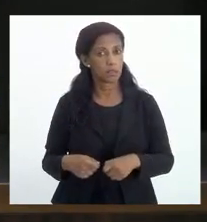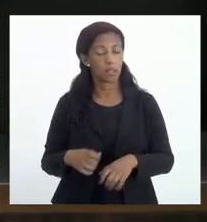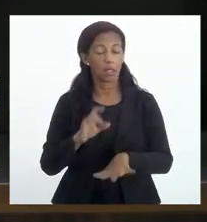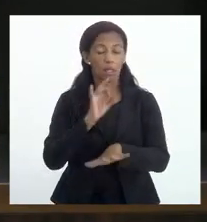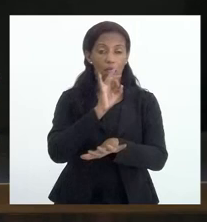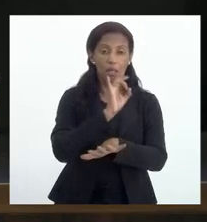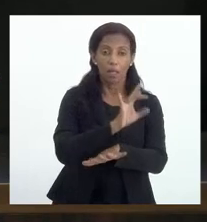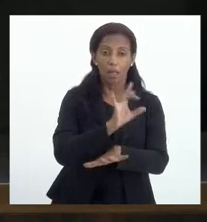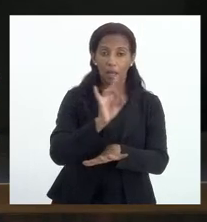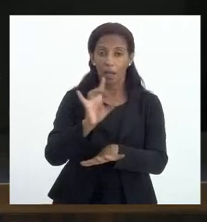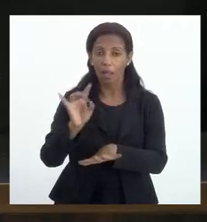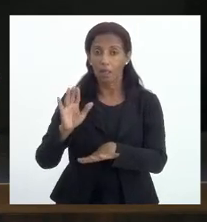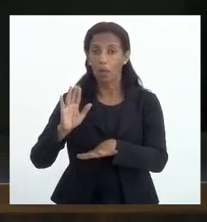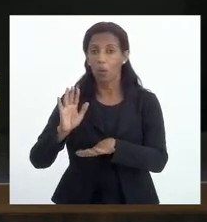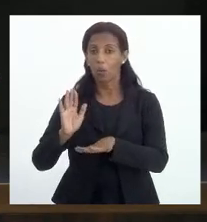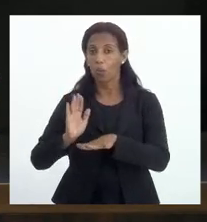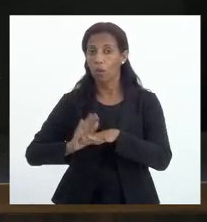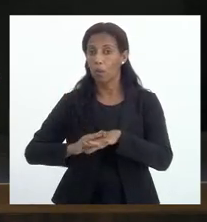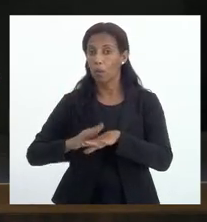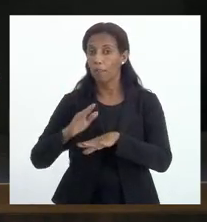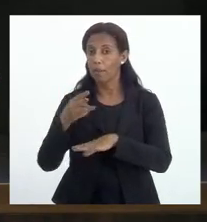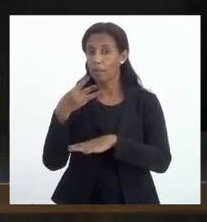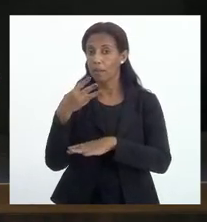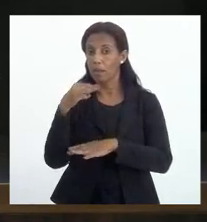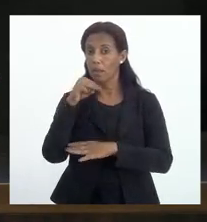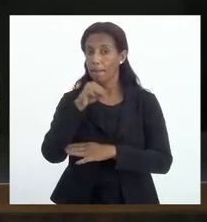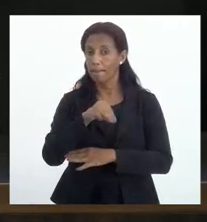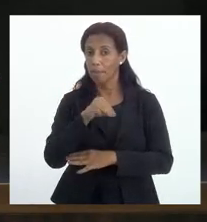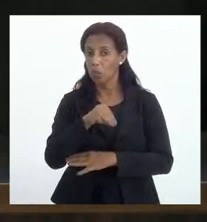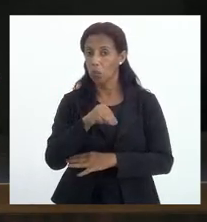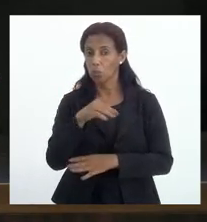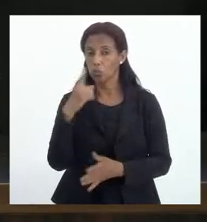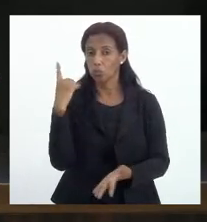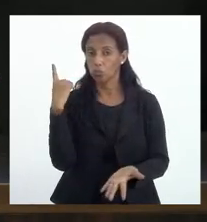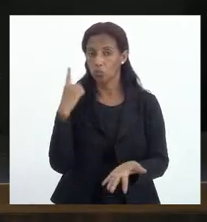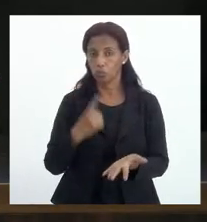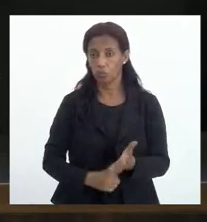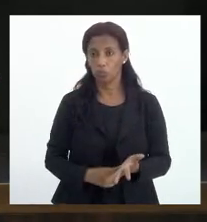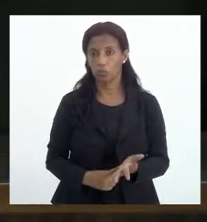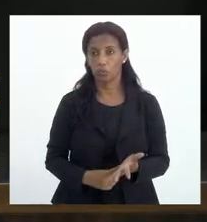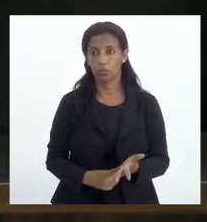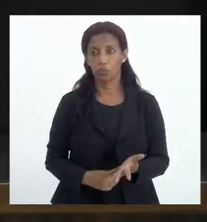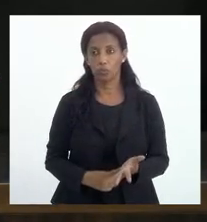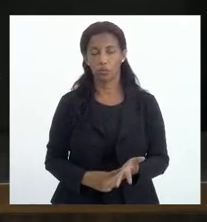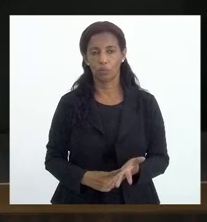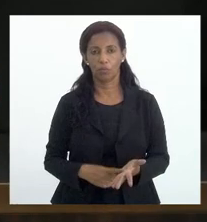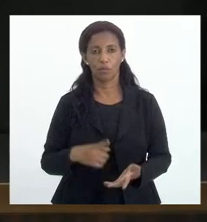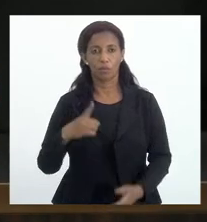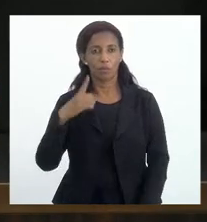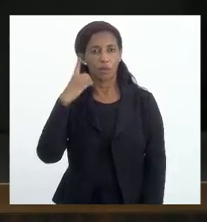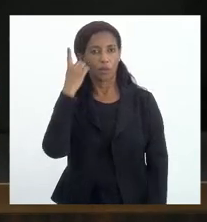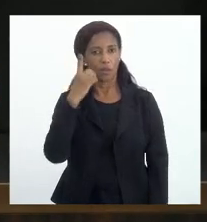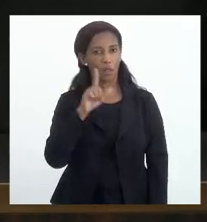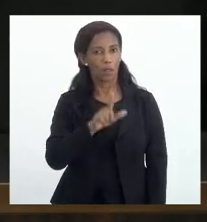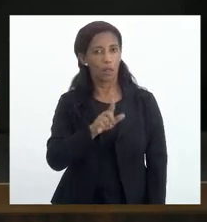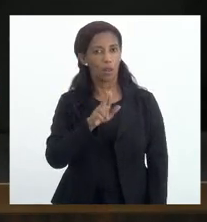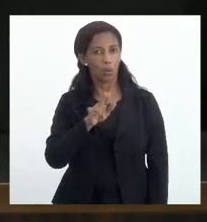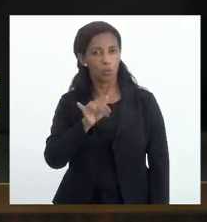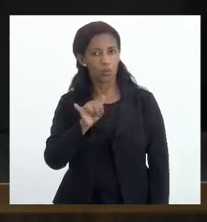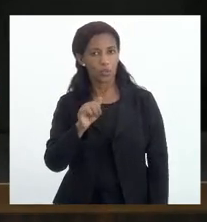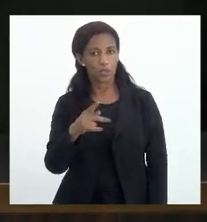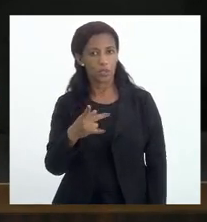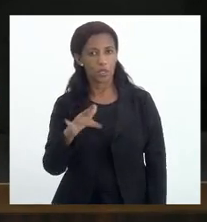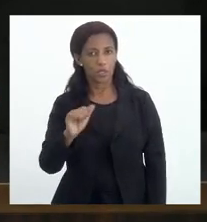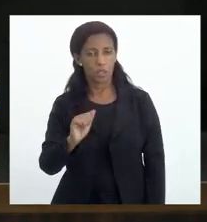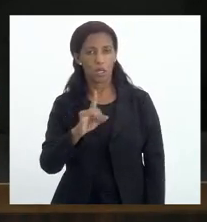de 3 minutos. Registrando já a presença da deputada Lucinha e do